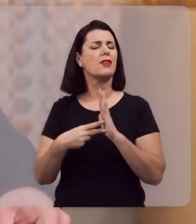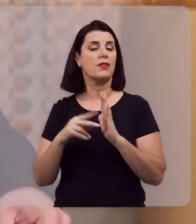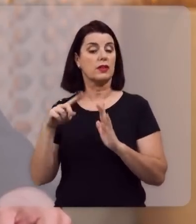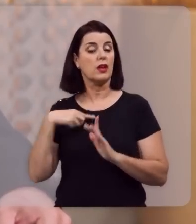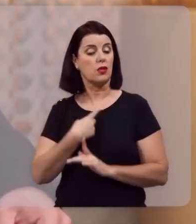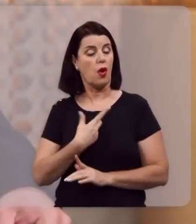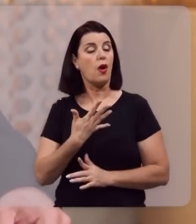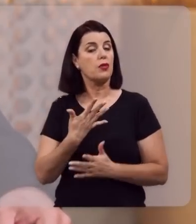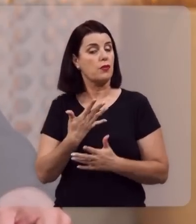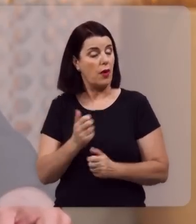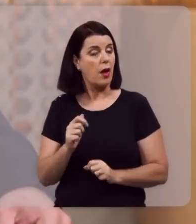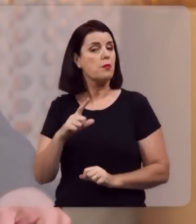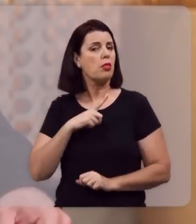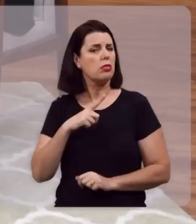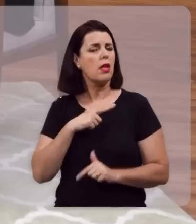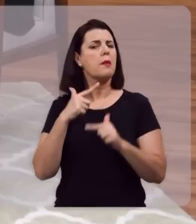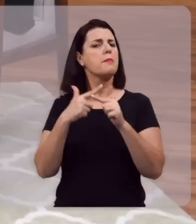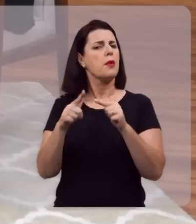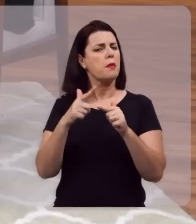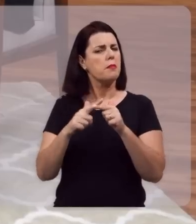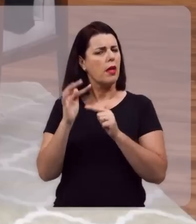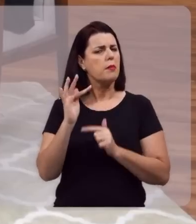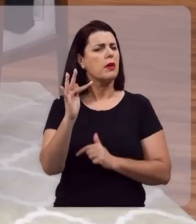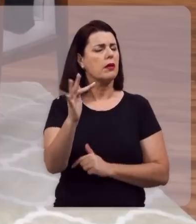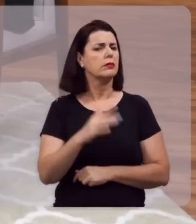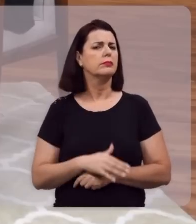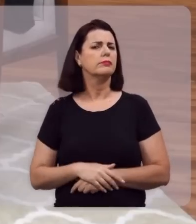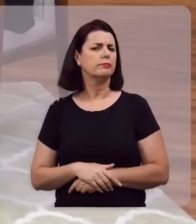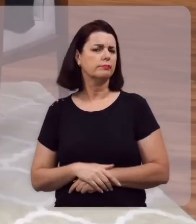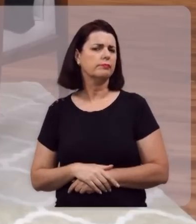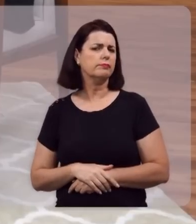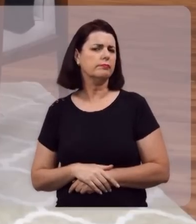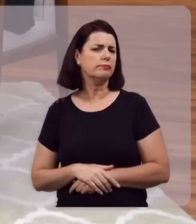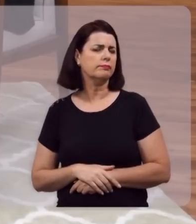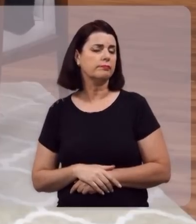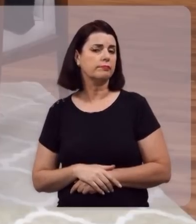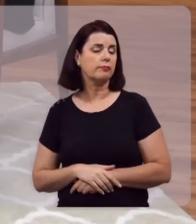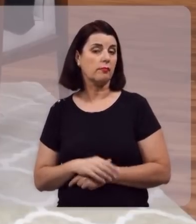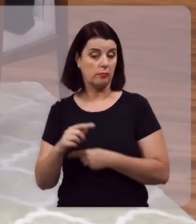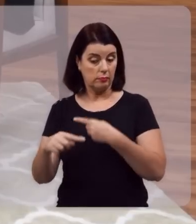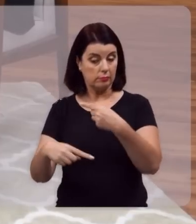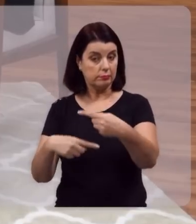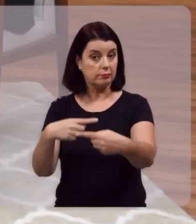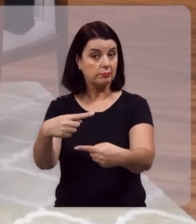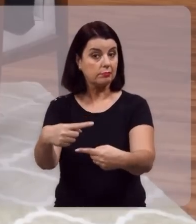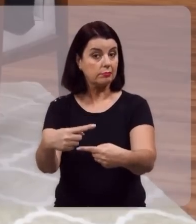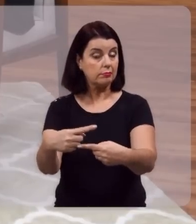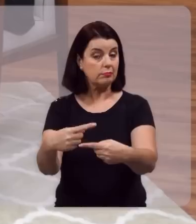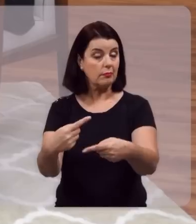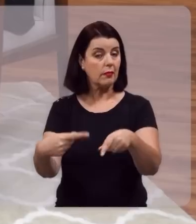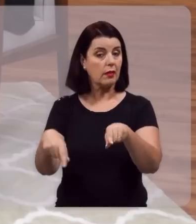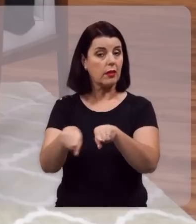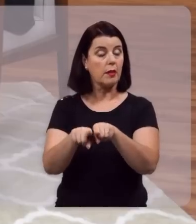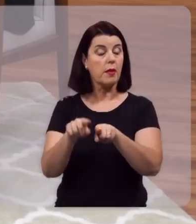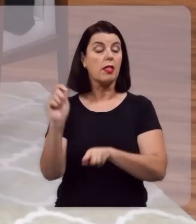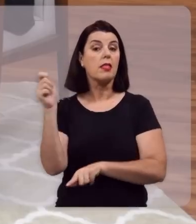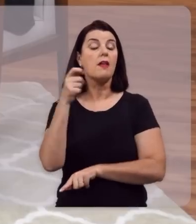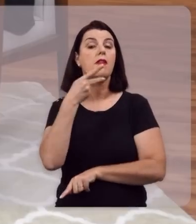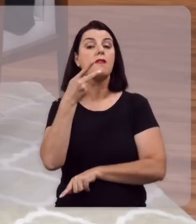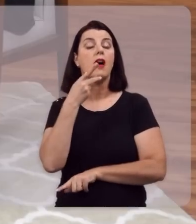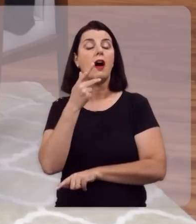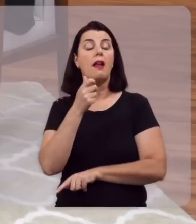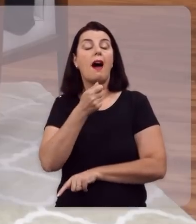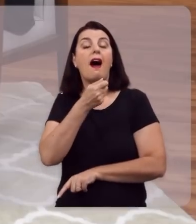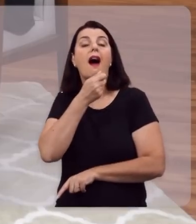vamos passar por medo, pela tribulação, porque nada é tudo. E na sequência, então Davi diz,